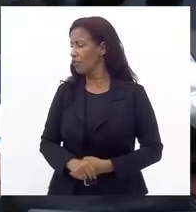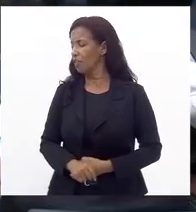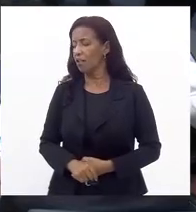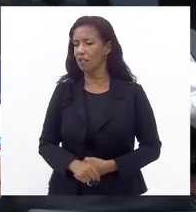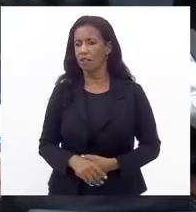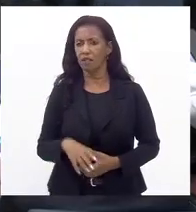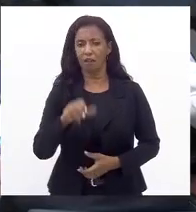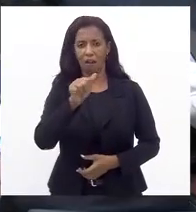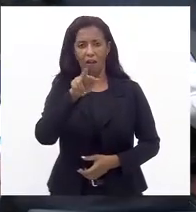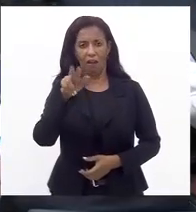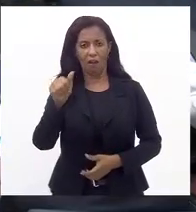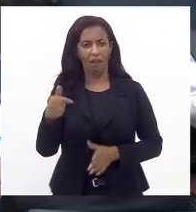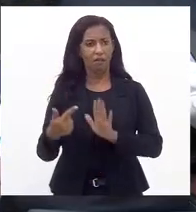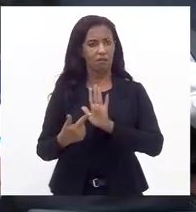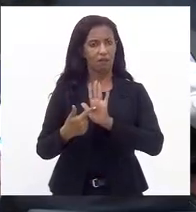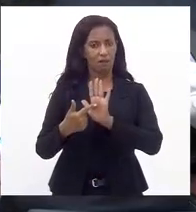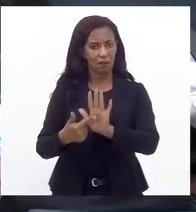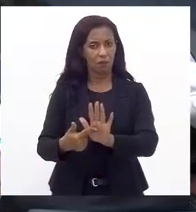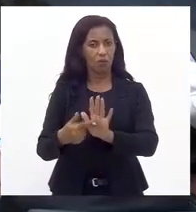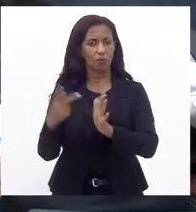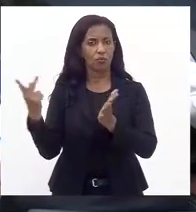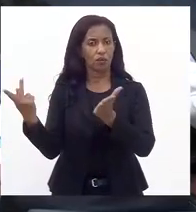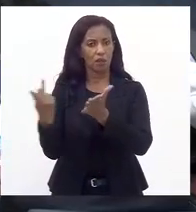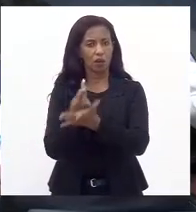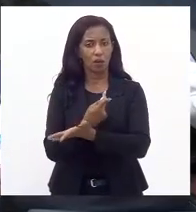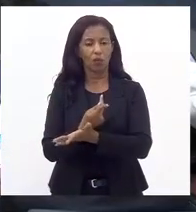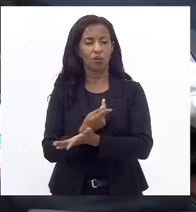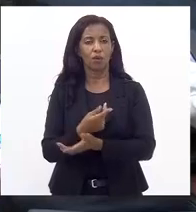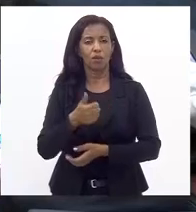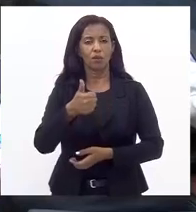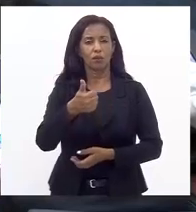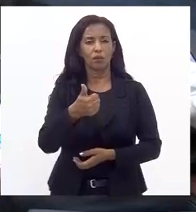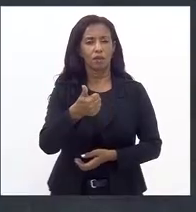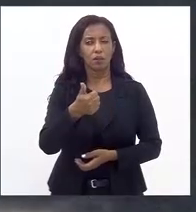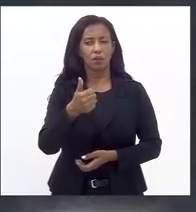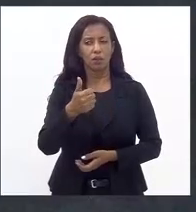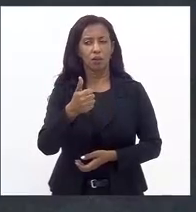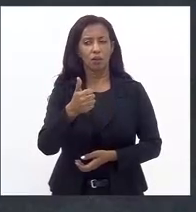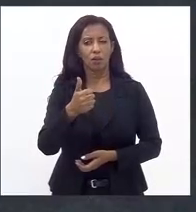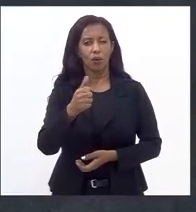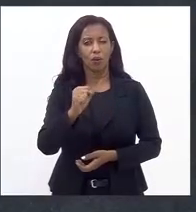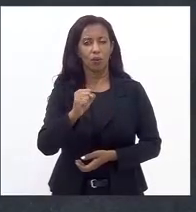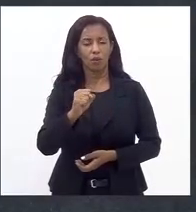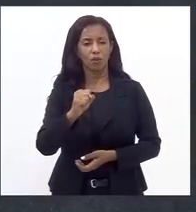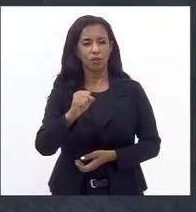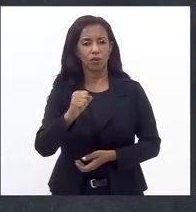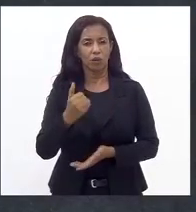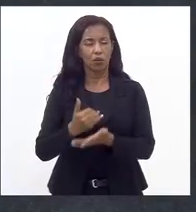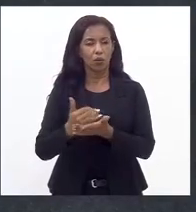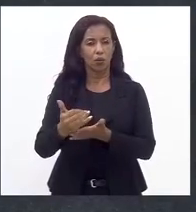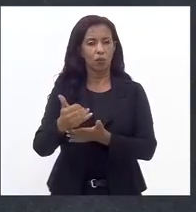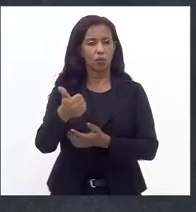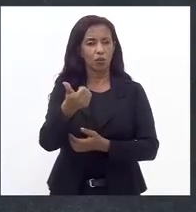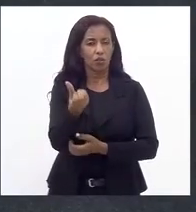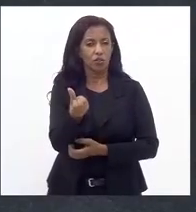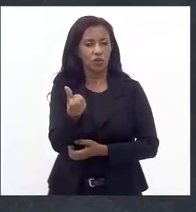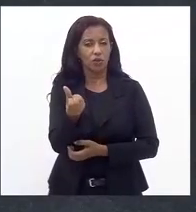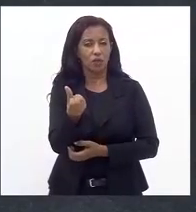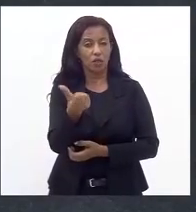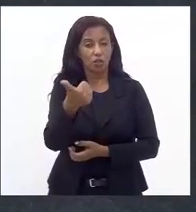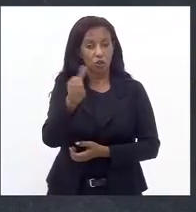a ata reflete com exatidão ocorrido na 178ª sessão extraordinária que iniciada as